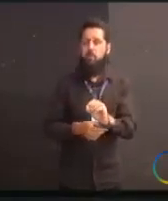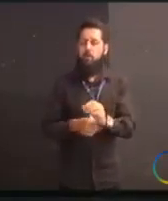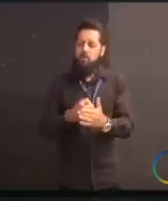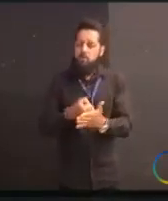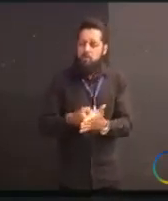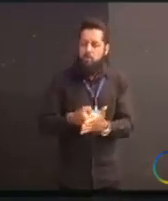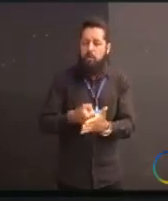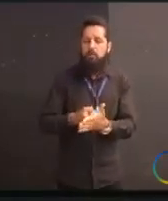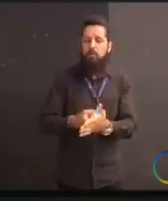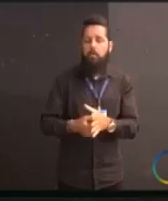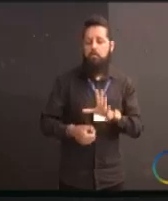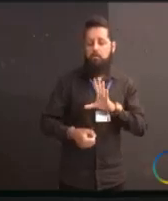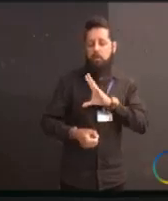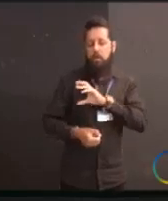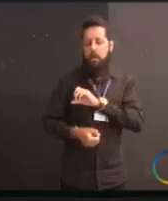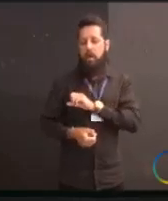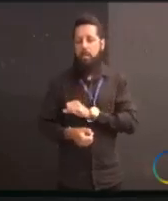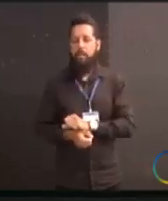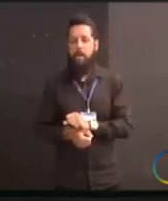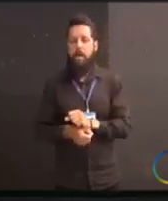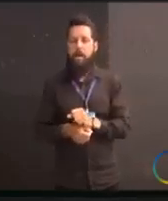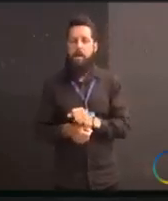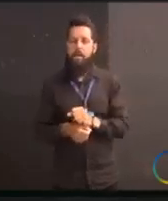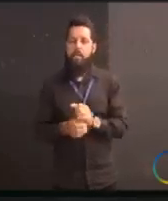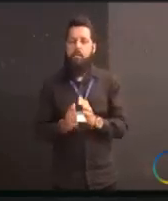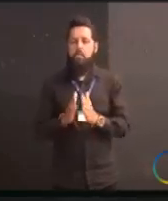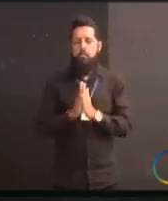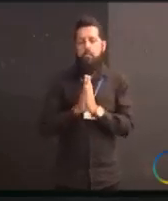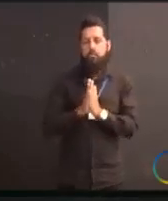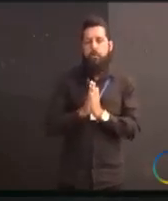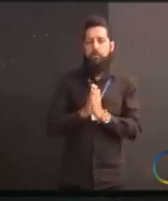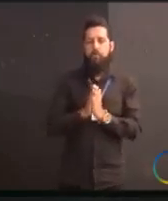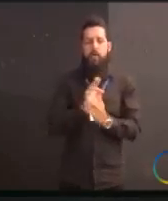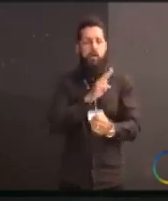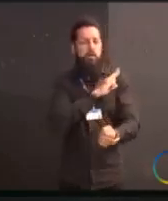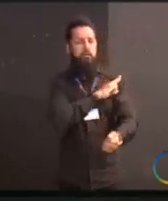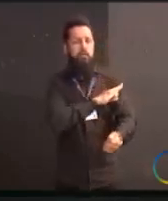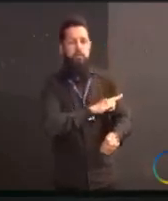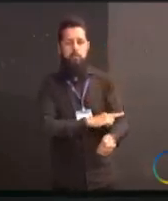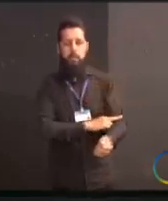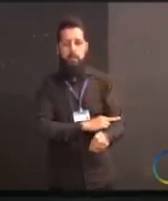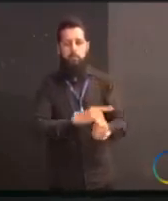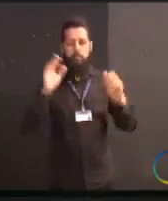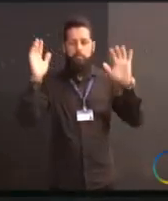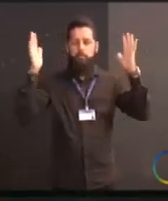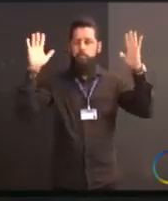para ser amor, seja pelo menos respeito.